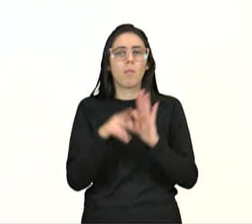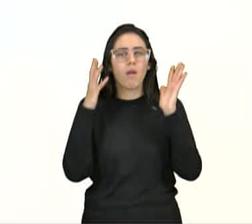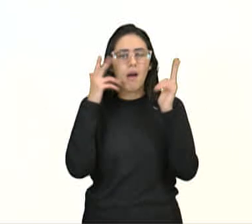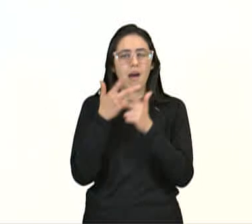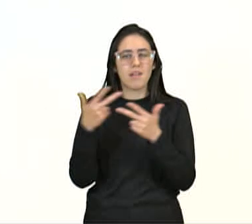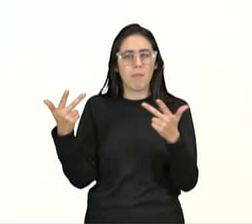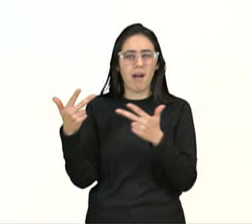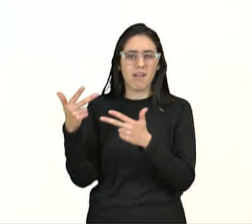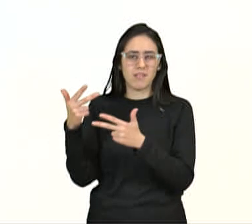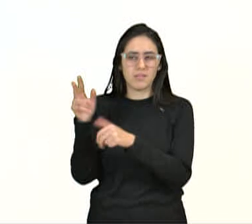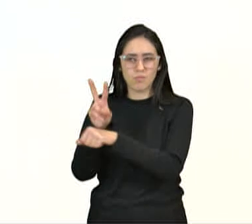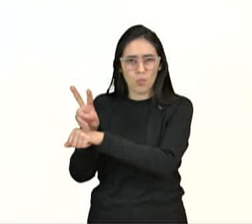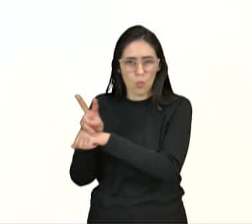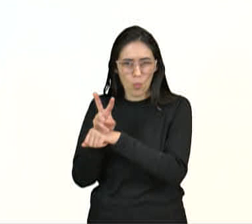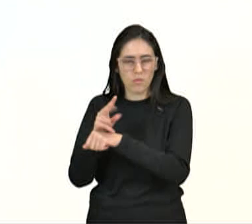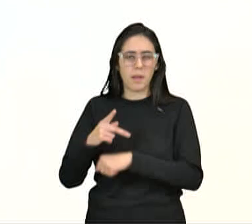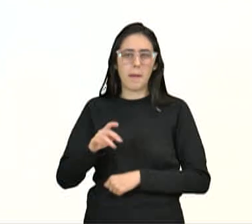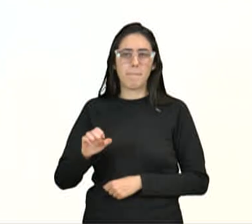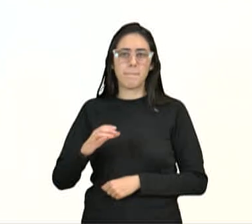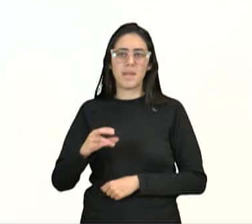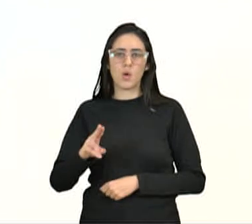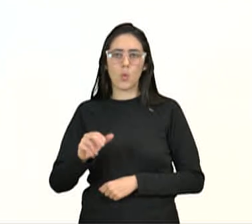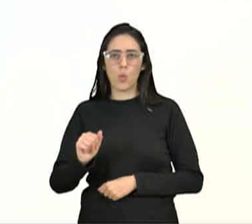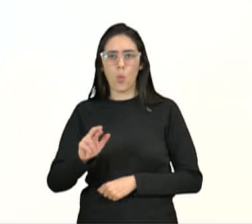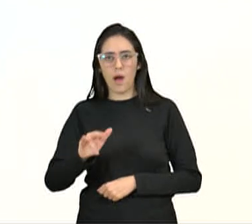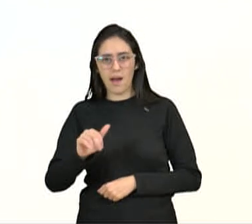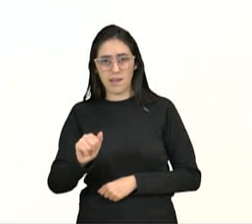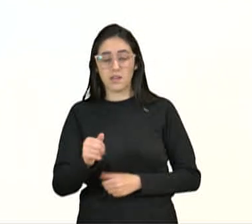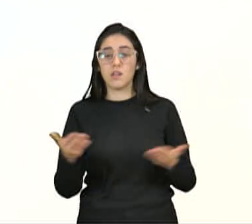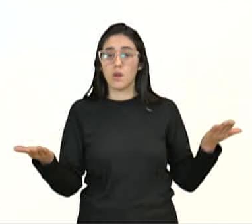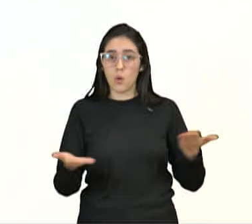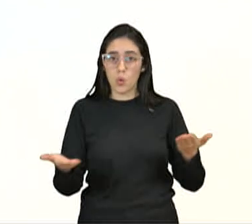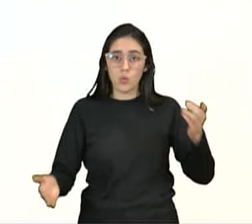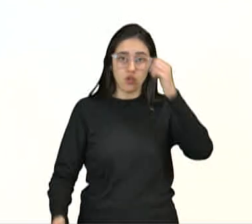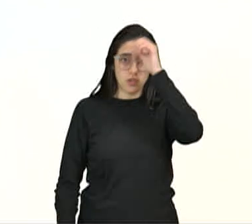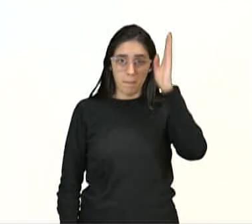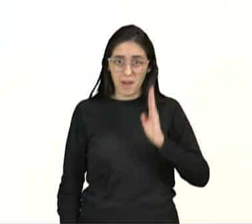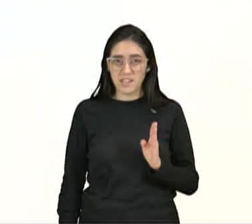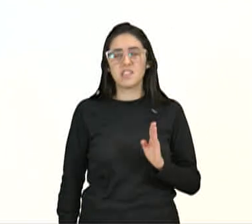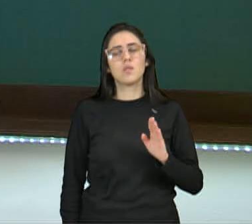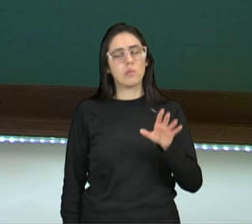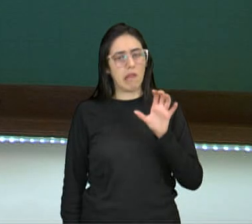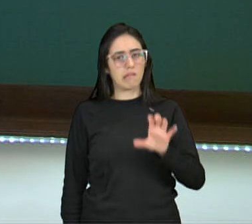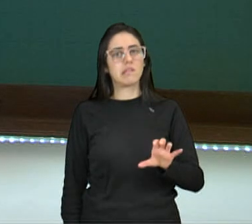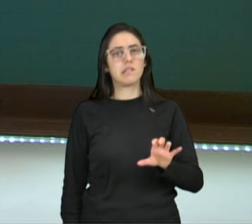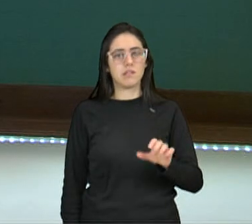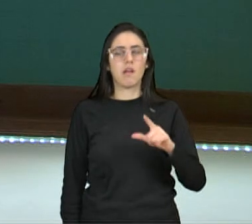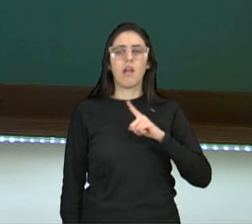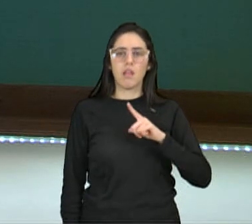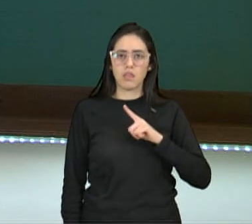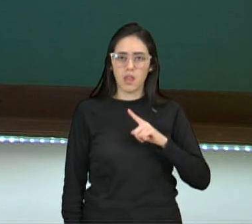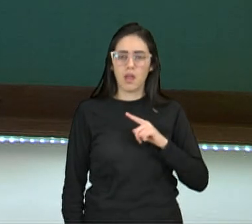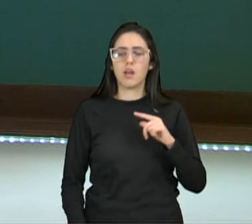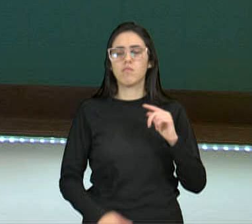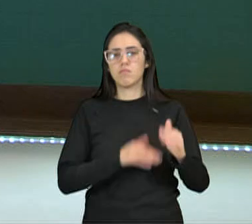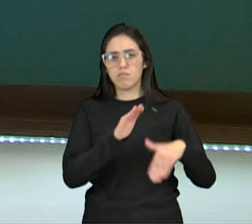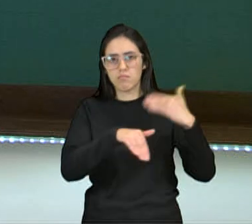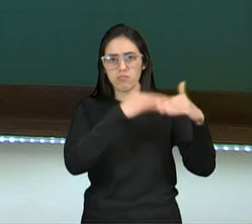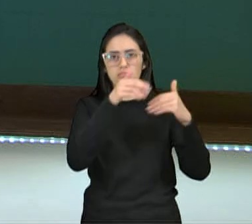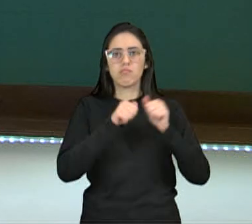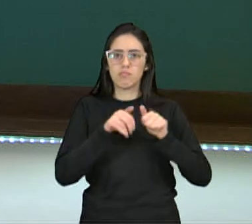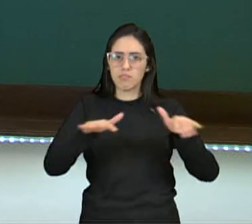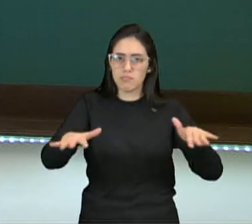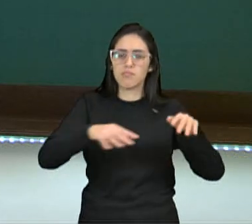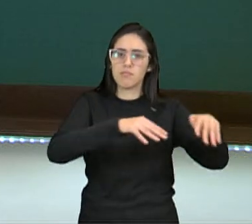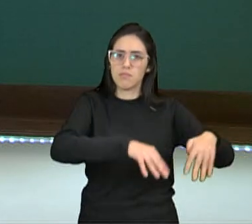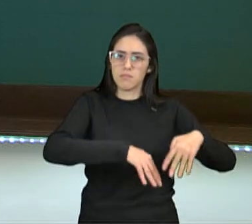animais, que é a pecuária. Então, hoje, a realidade atual do Brasil é essa. O avanço ali, a expansão da fronteira